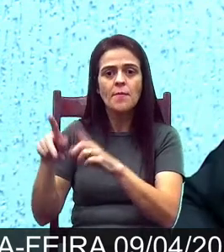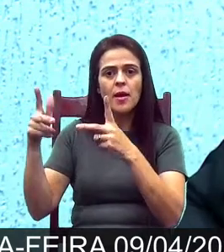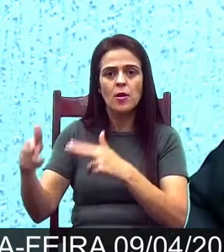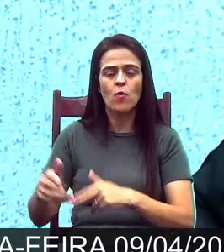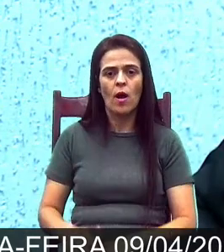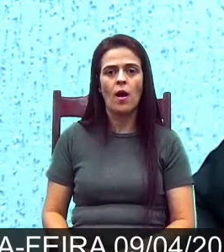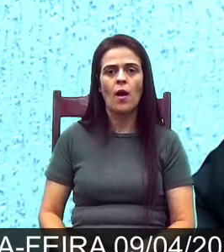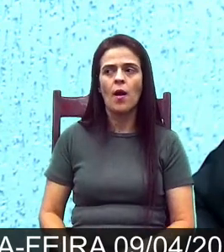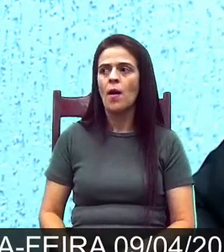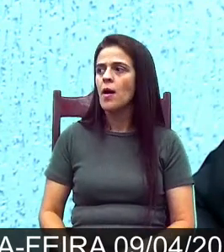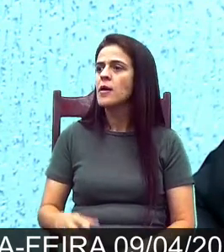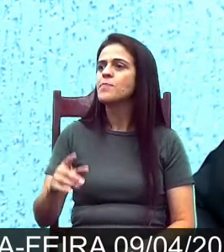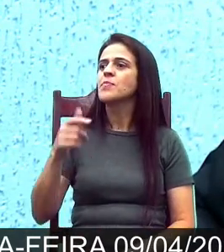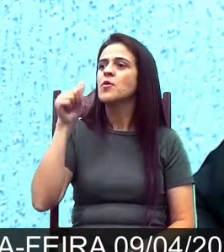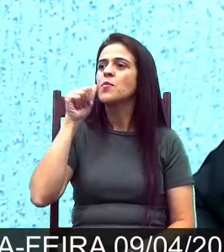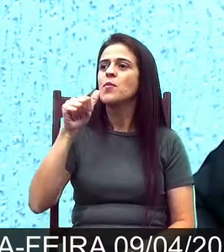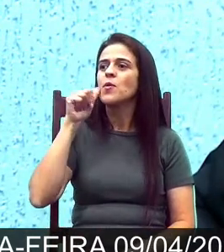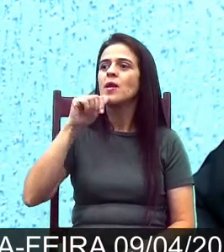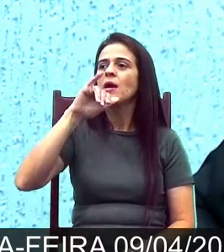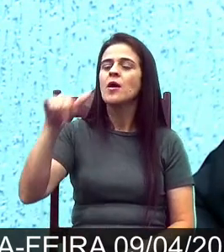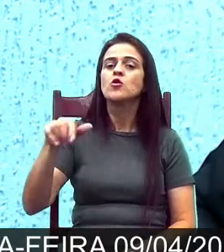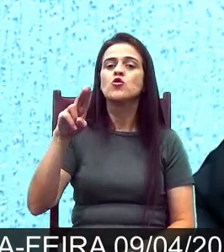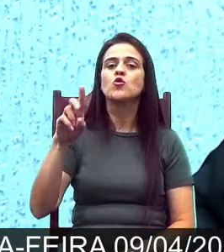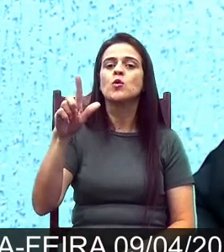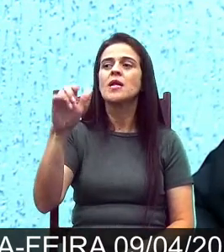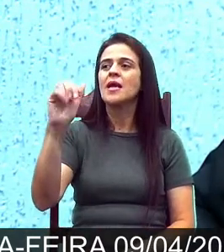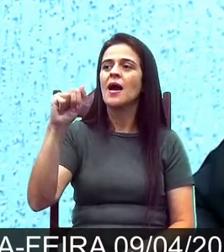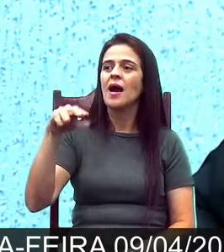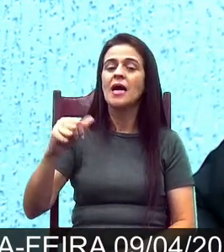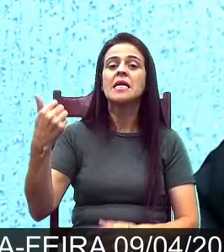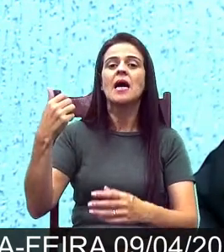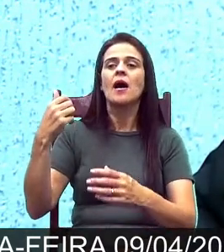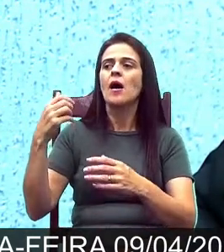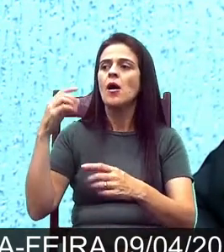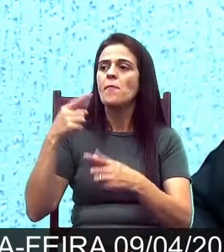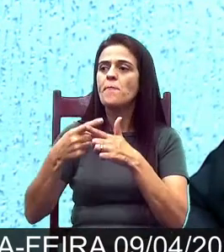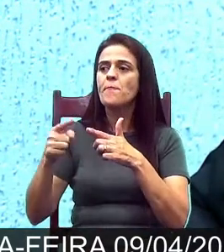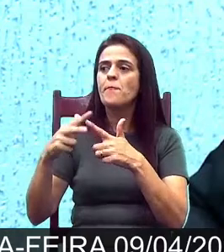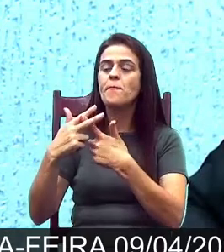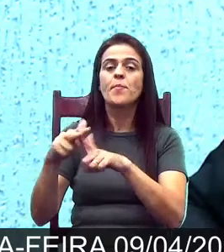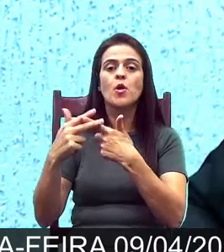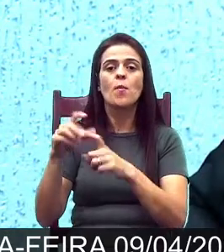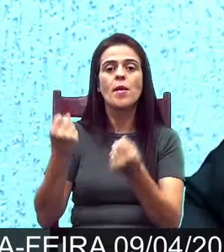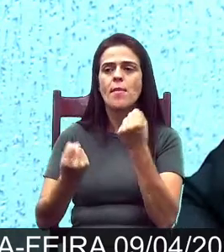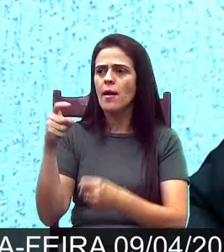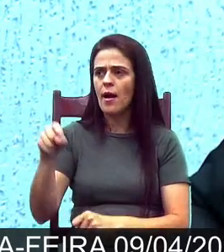um carro estragado. A Juliana mesmo teve um caso desse jeito, o Juninho, assessor do vereador Vandeval.